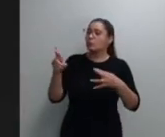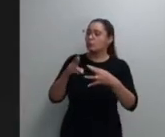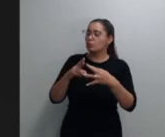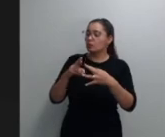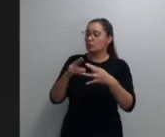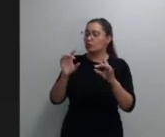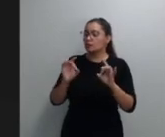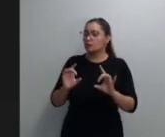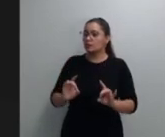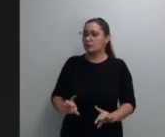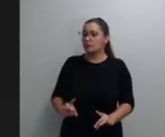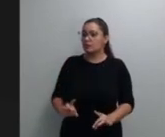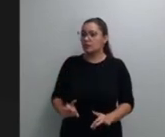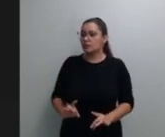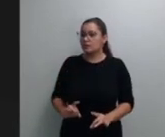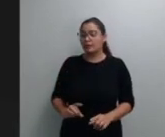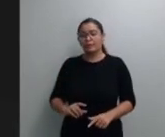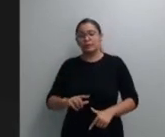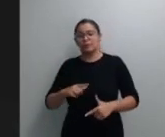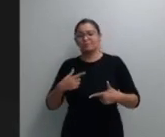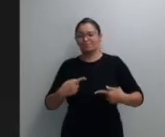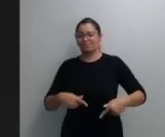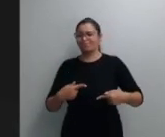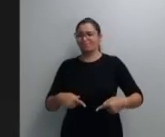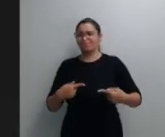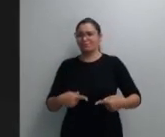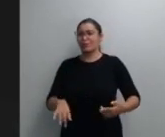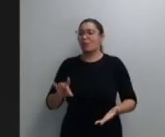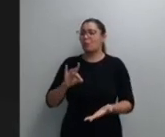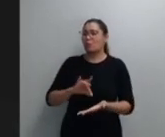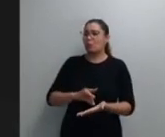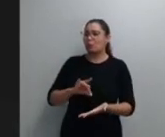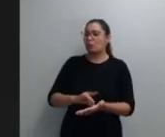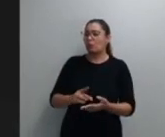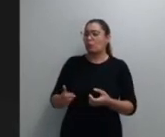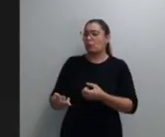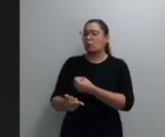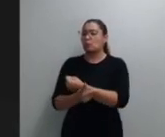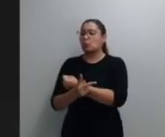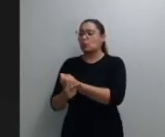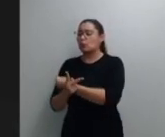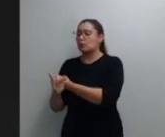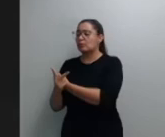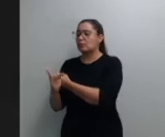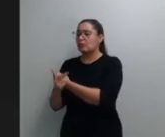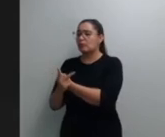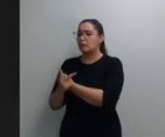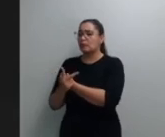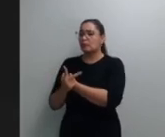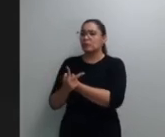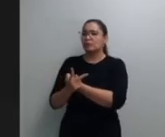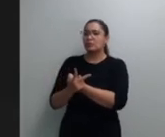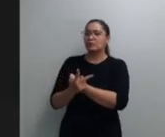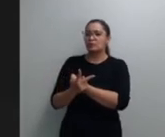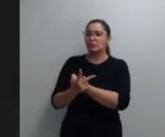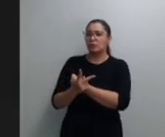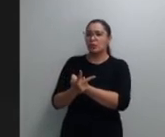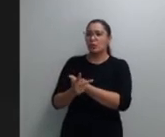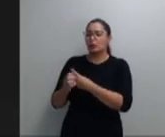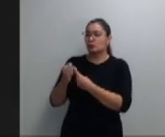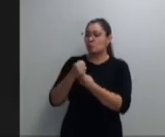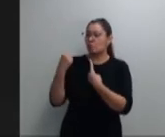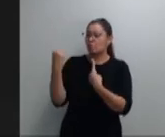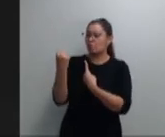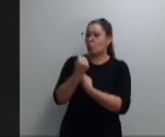da controvérsia na origem cuida-se de ação cautelar ajuizada pela sociedade anônima